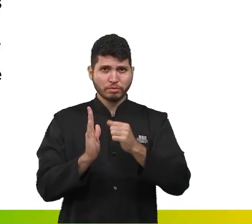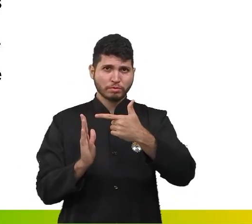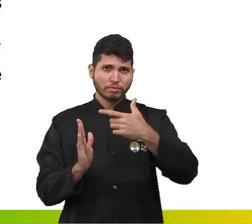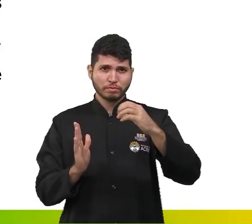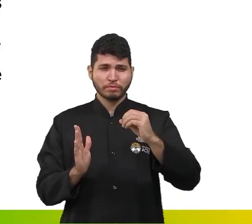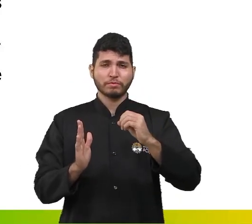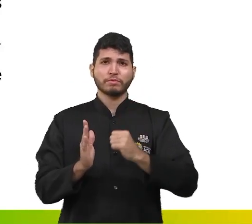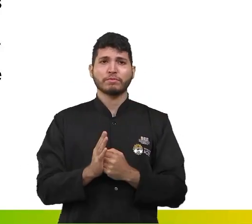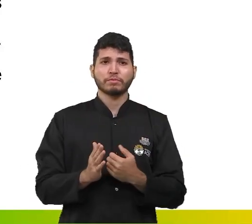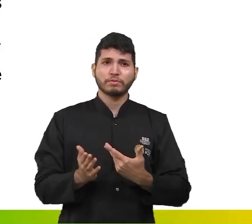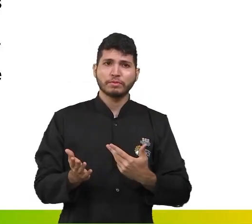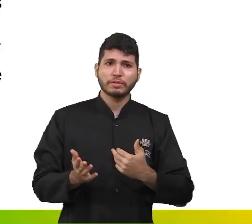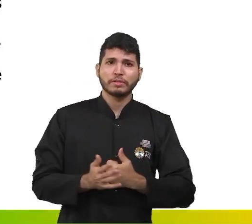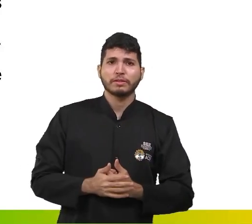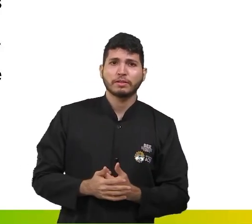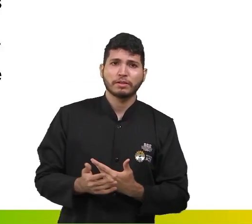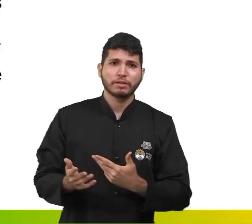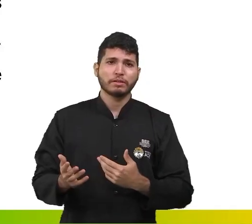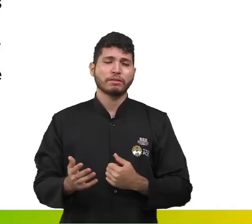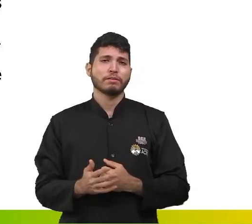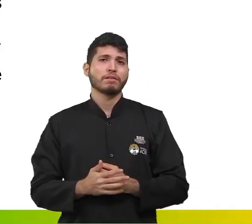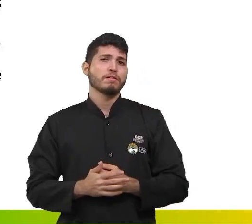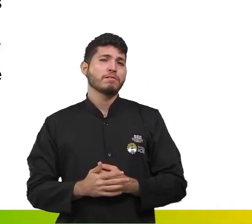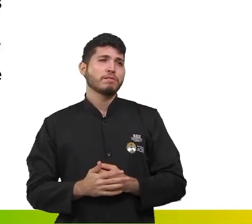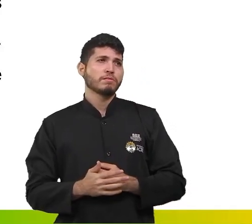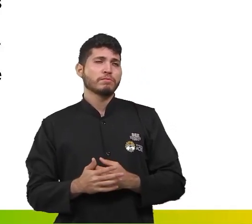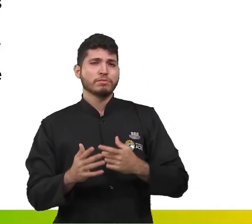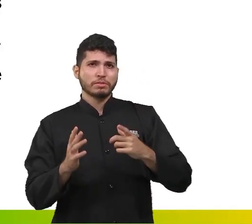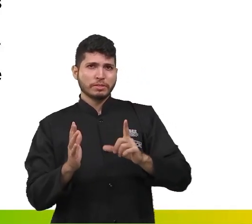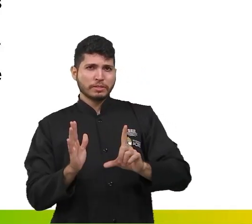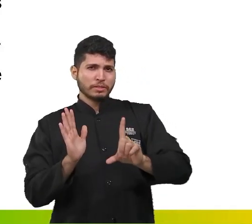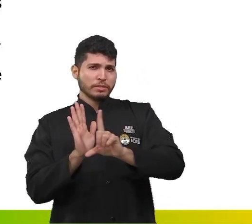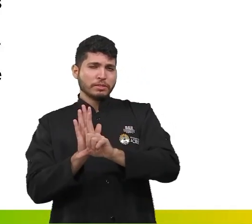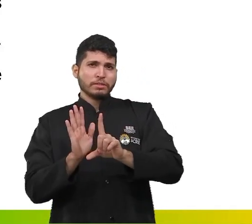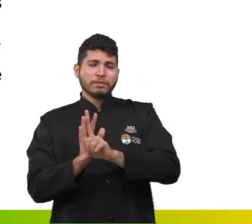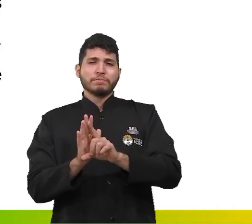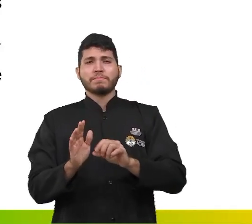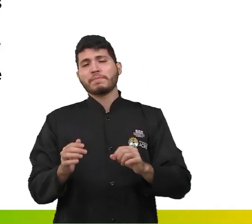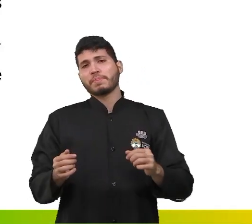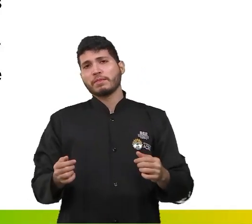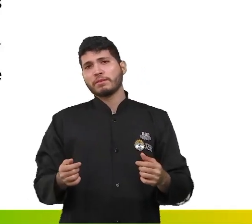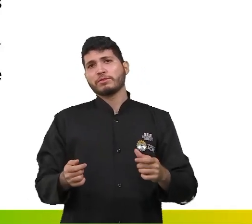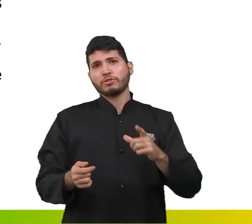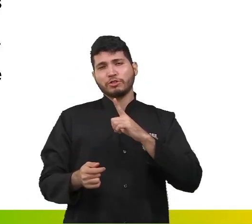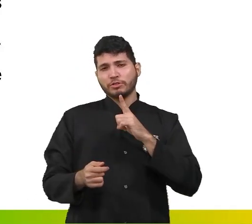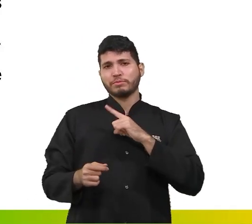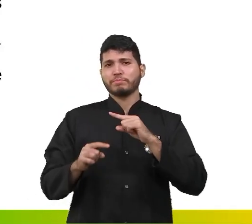recebiam penas brandas por alegarem crimes passionais e a defesa